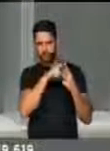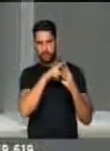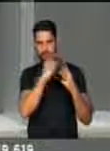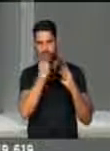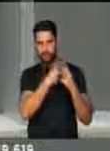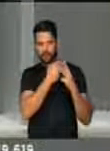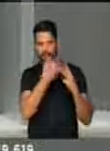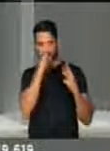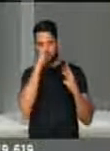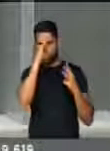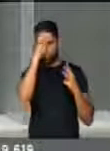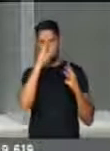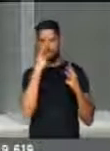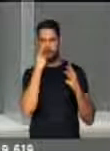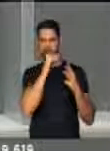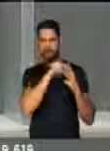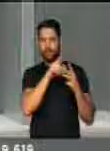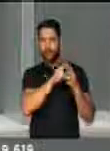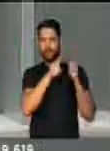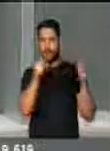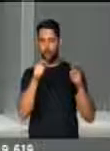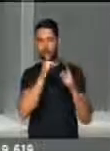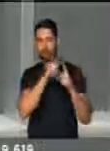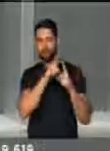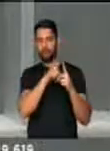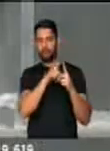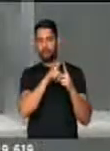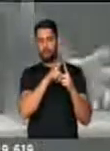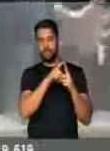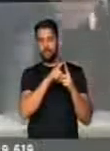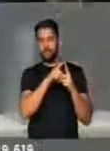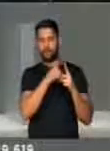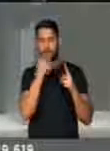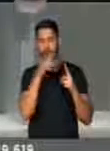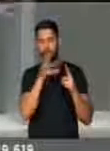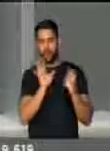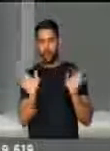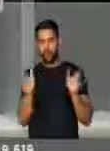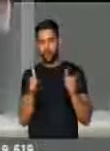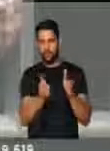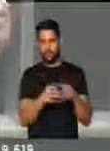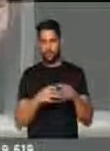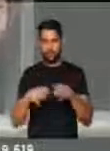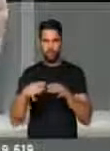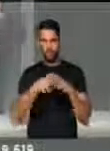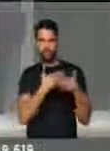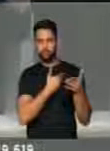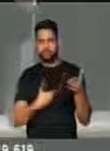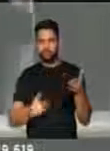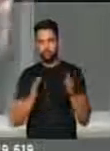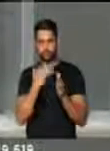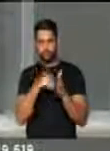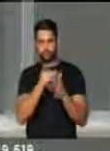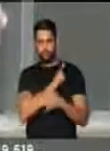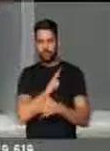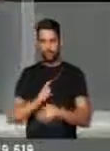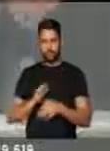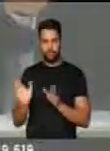A primeira prioridade, eu diria que é a maior, é colocar todo o seu staff, todo o